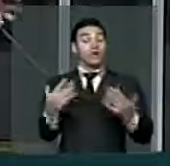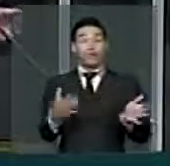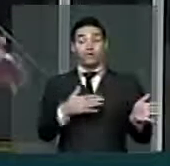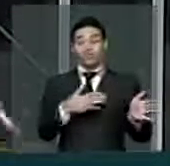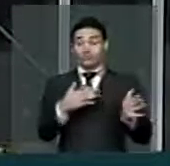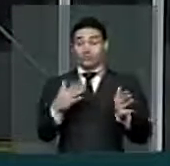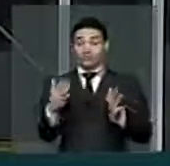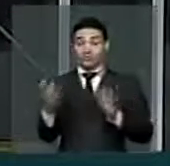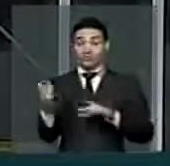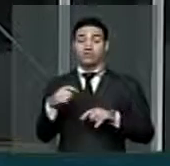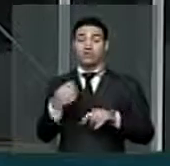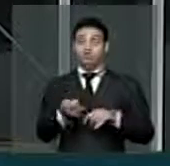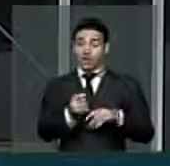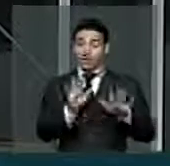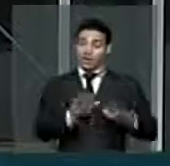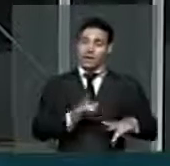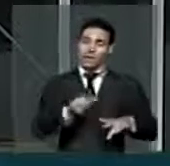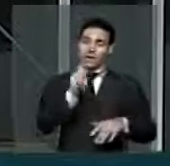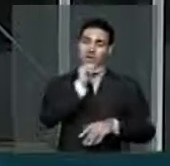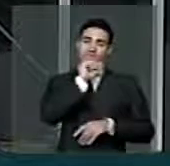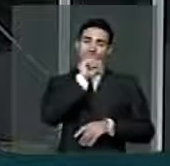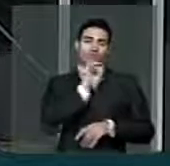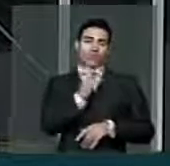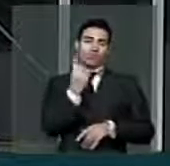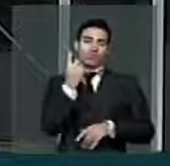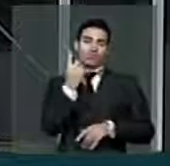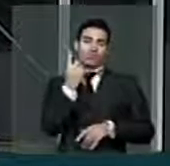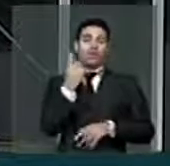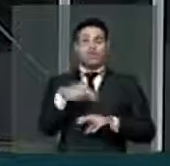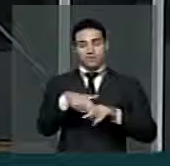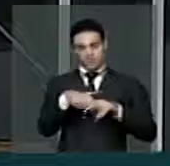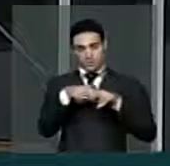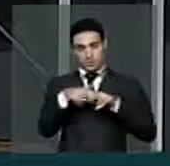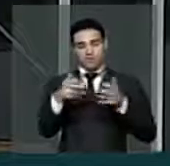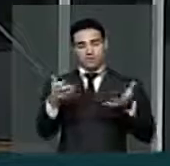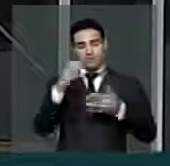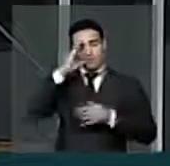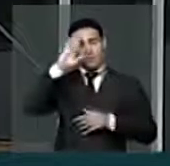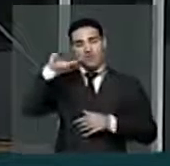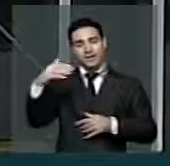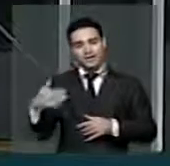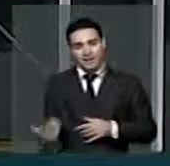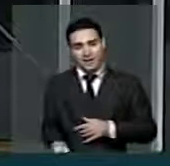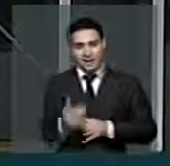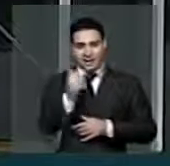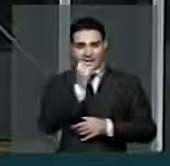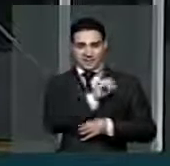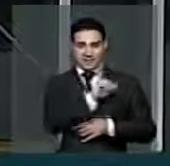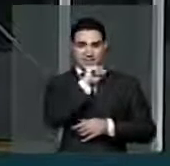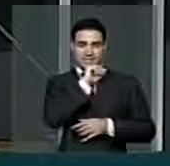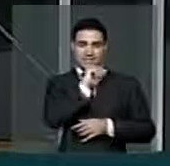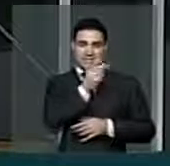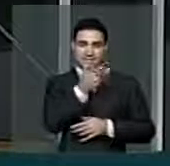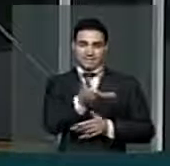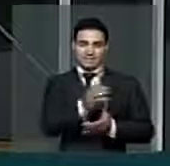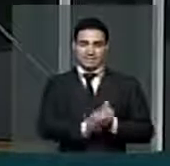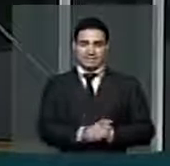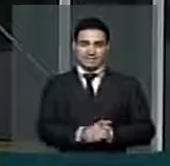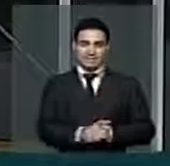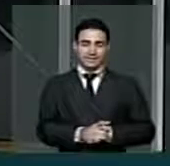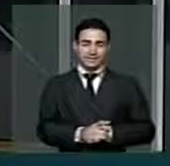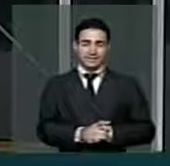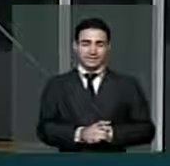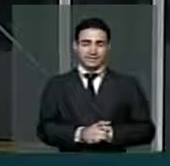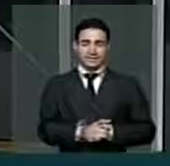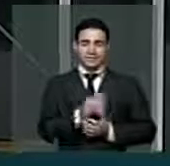verdade, é ela quem fica. Eu quero homenagear a esta mãe, quero homenagear a